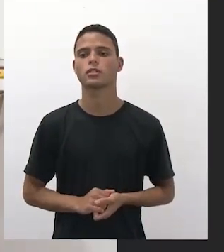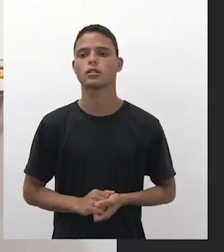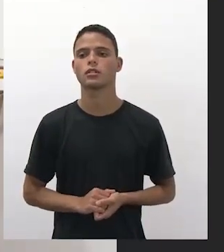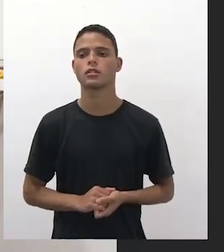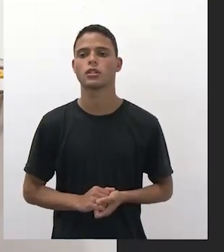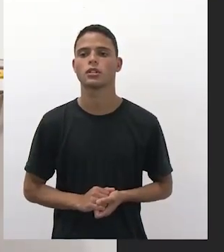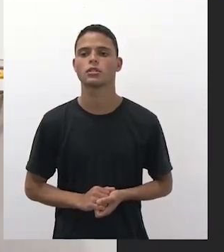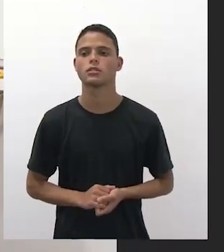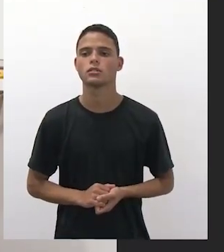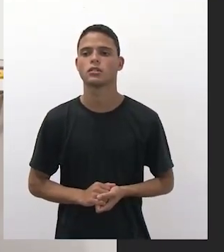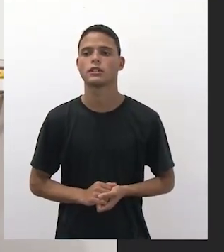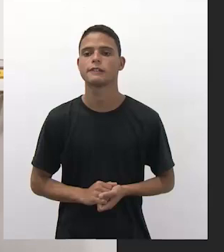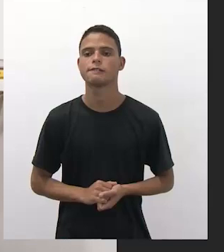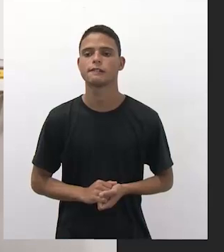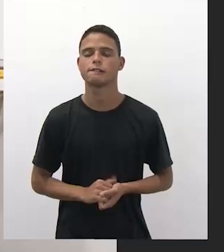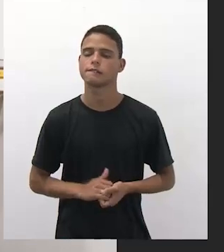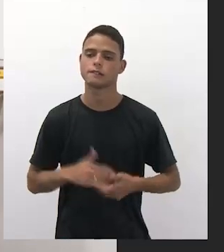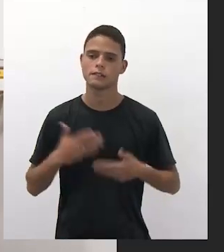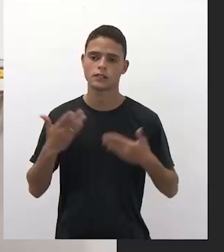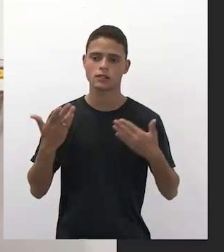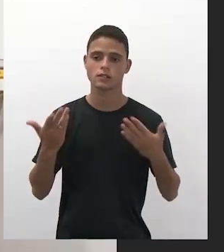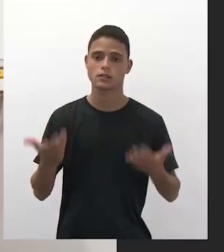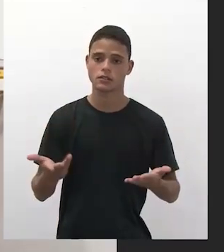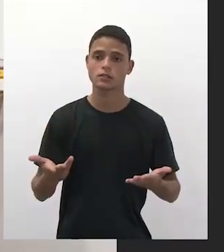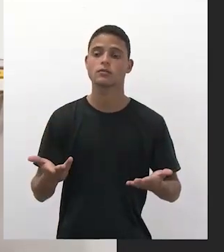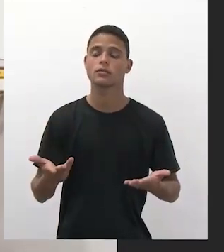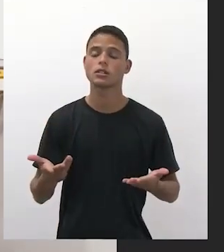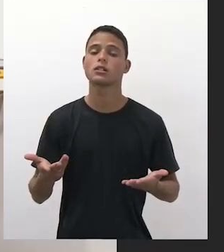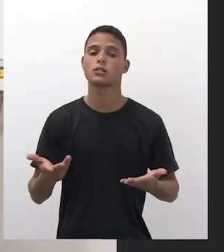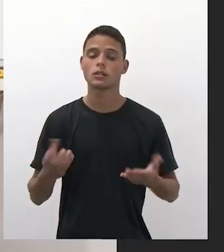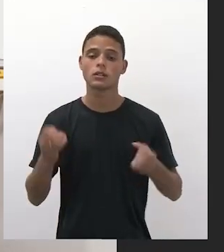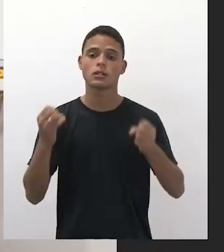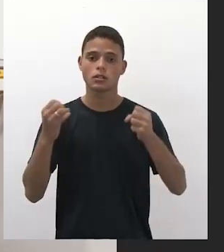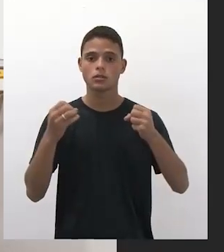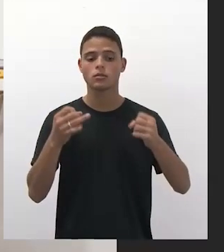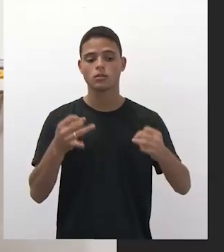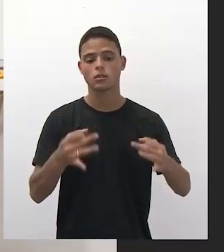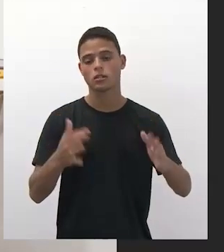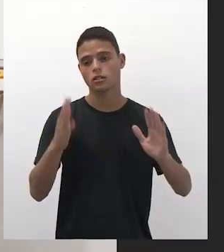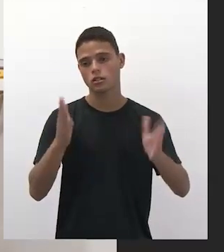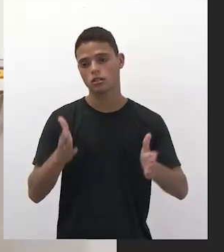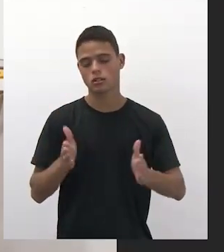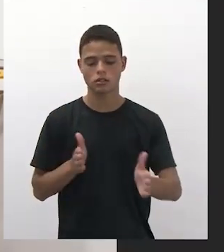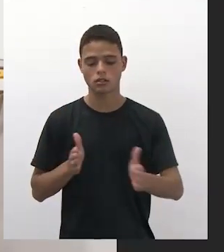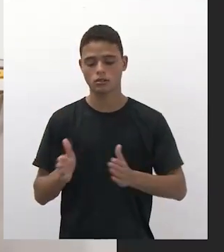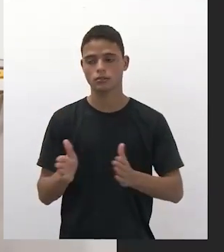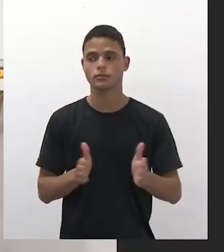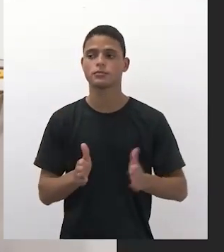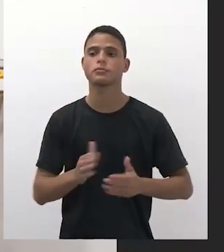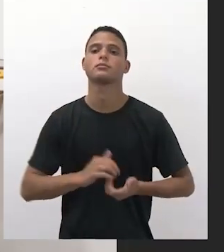Bom, como eu estava dizendo, naquela época,